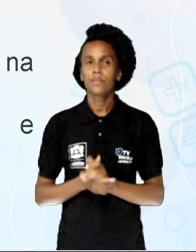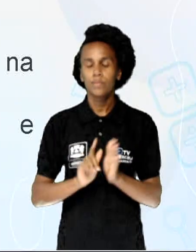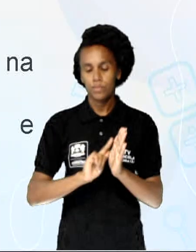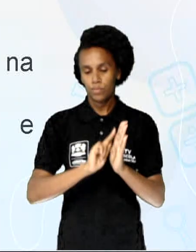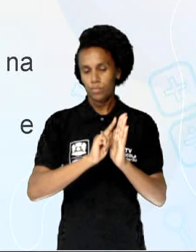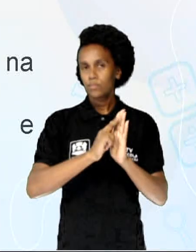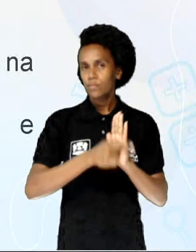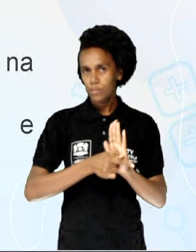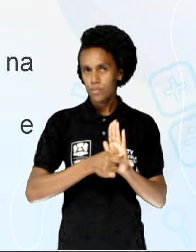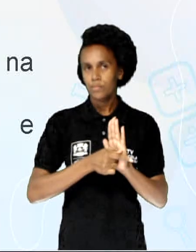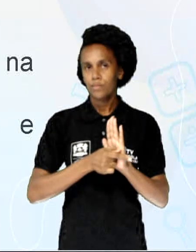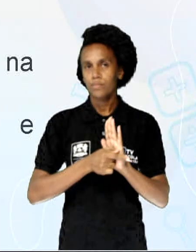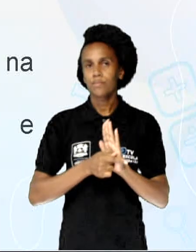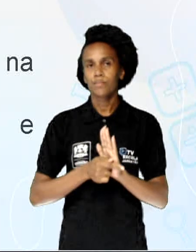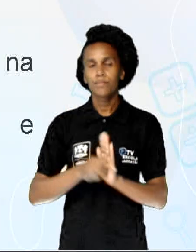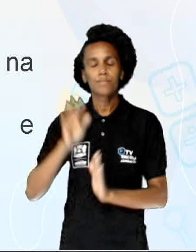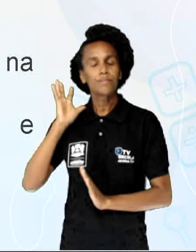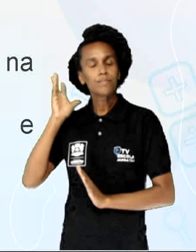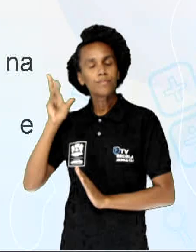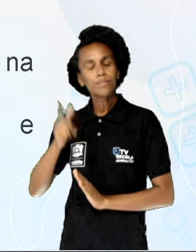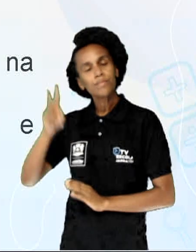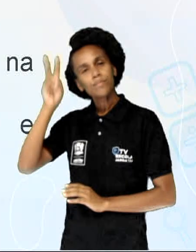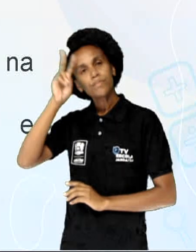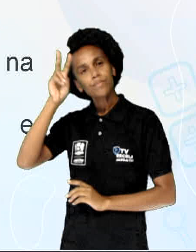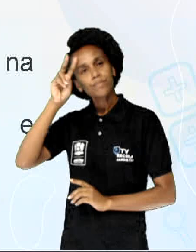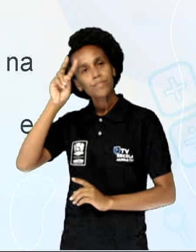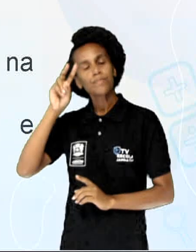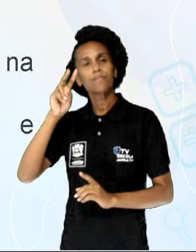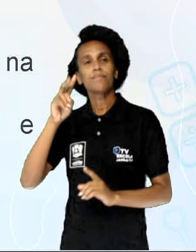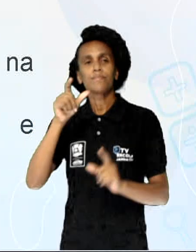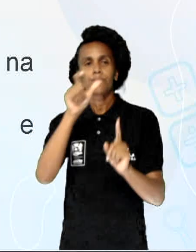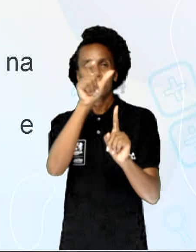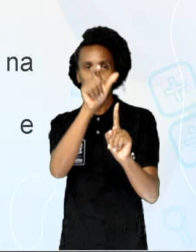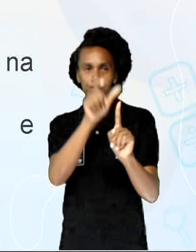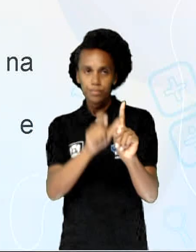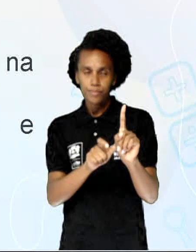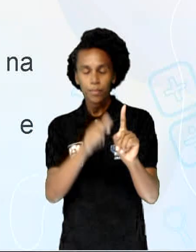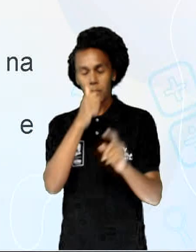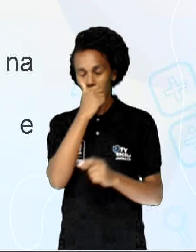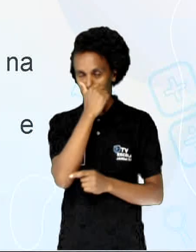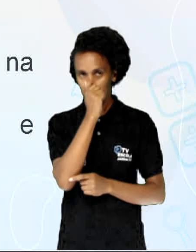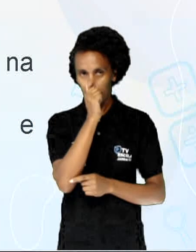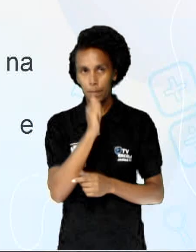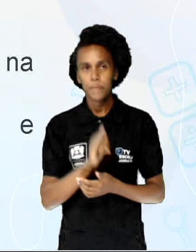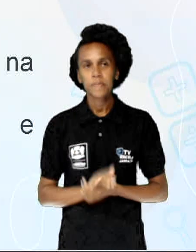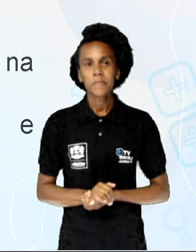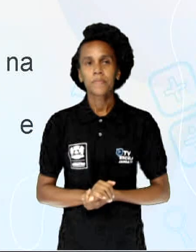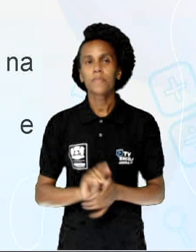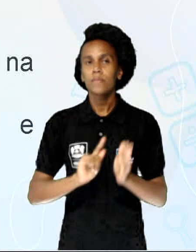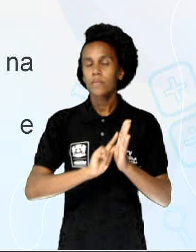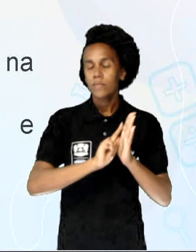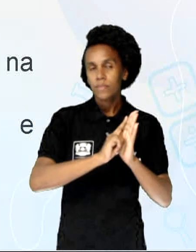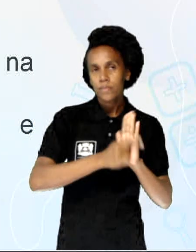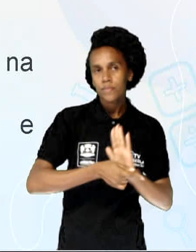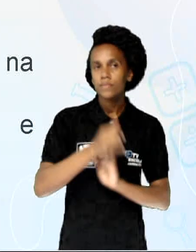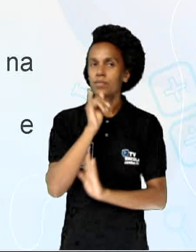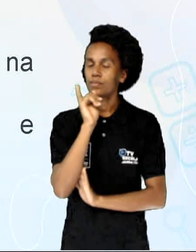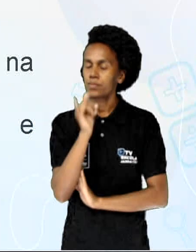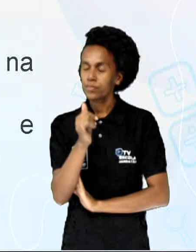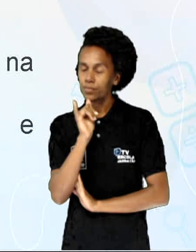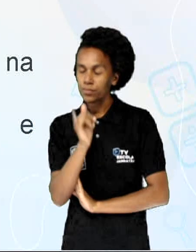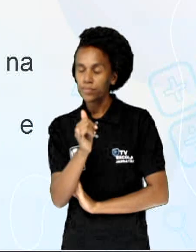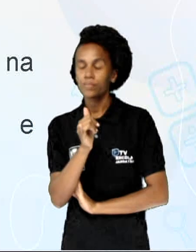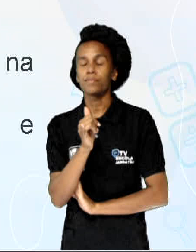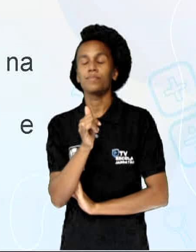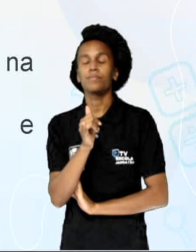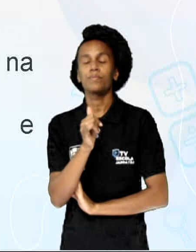deles é um gênero narrativo, tá? Por ser um gênero narrativo, né, ele tem um começo, tem um meio e